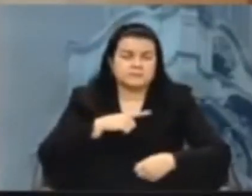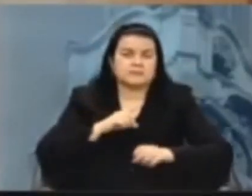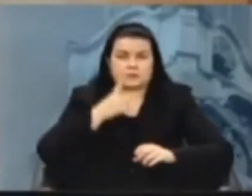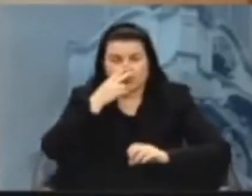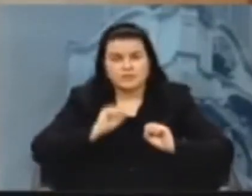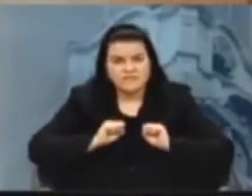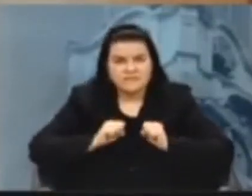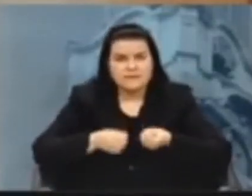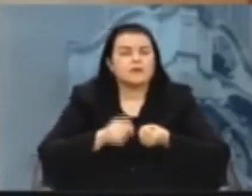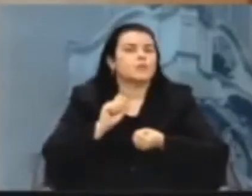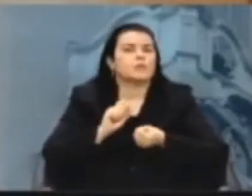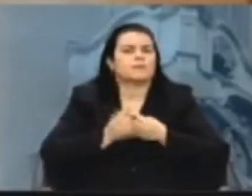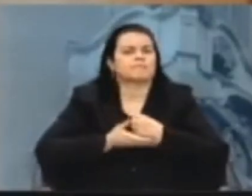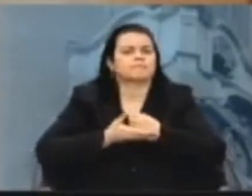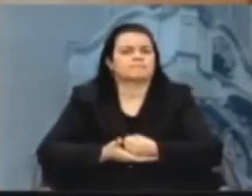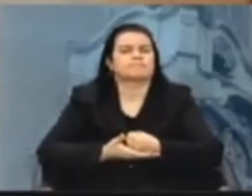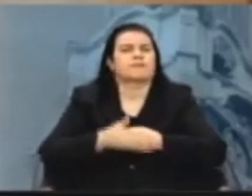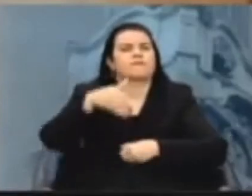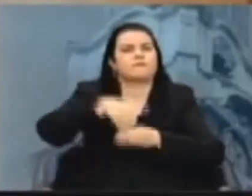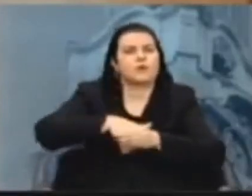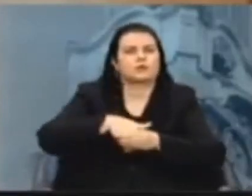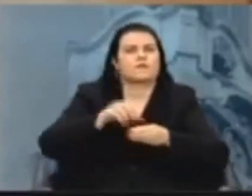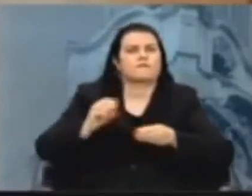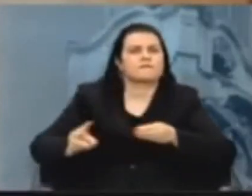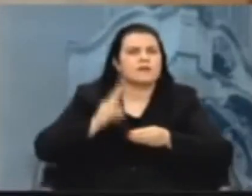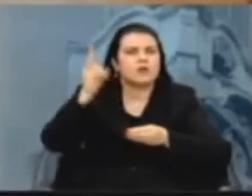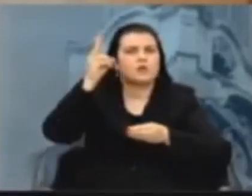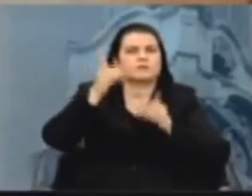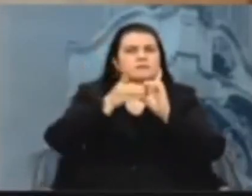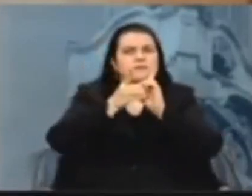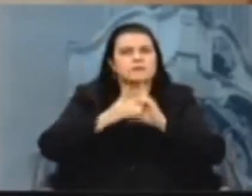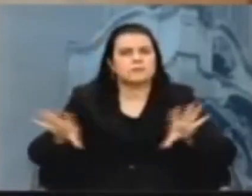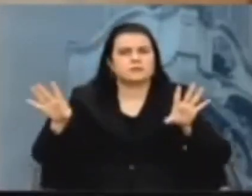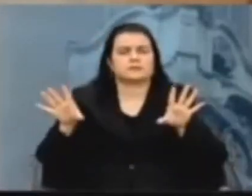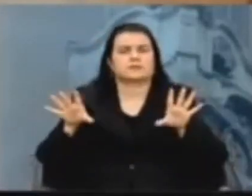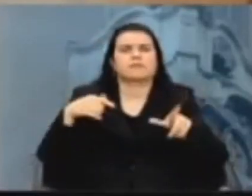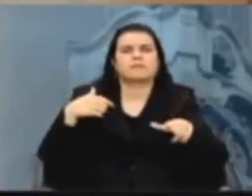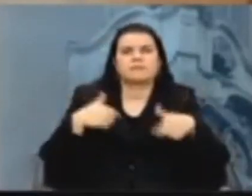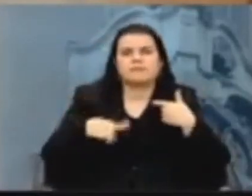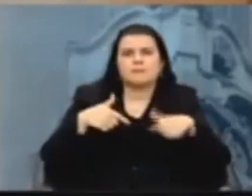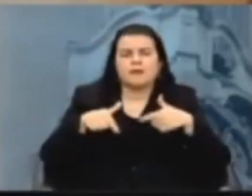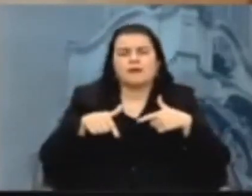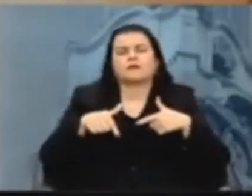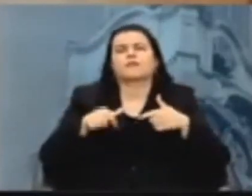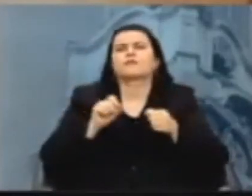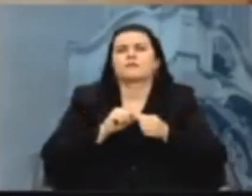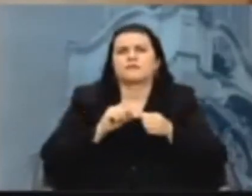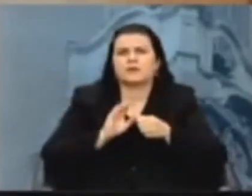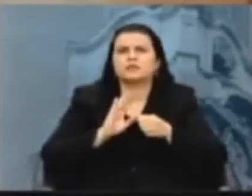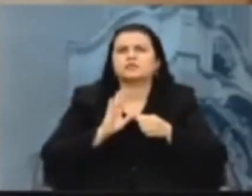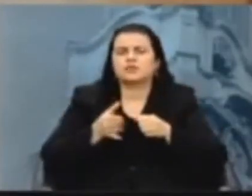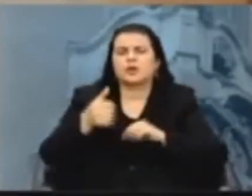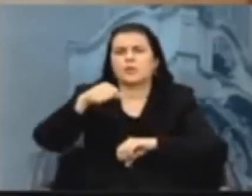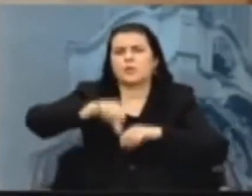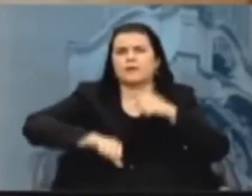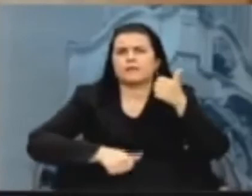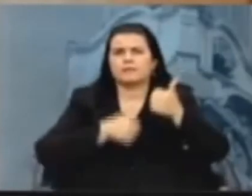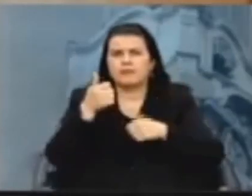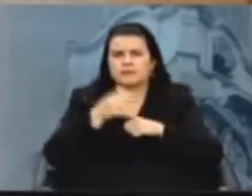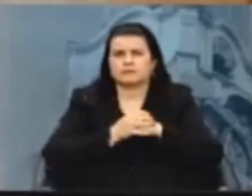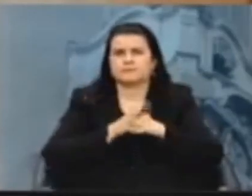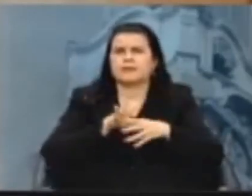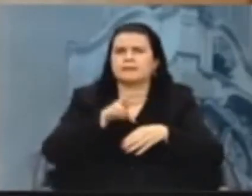do voto, é defender a democracia, é defender um trabalho que vem sendo feito com qualidade